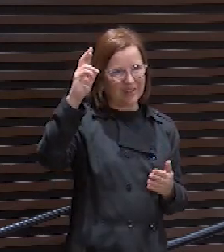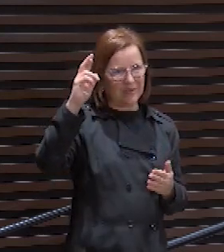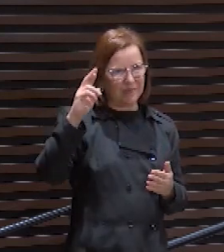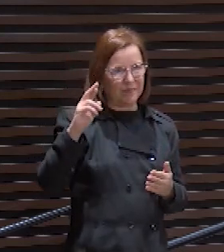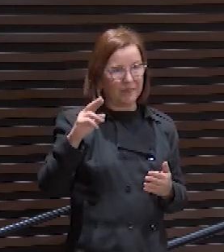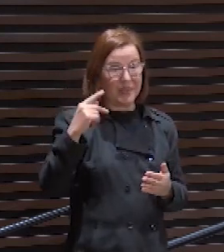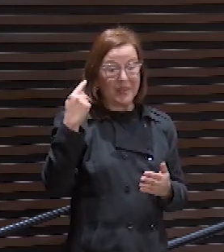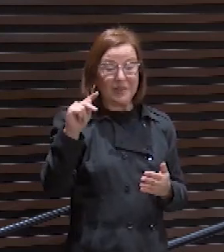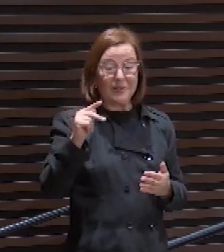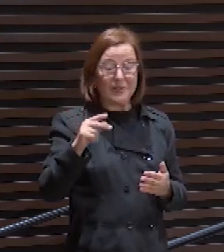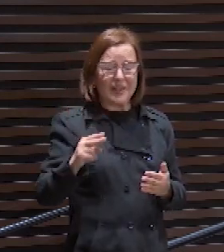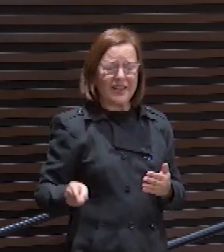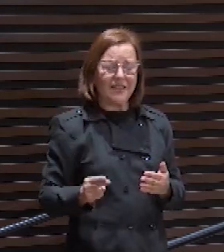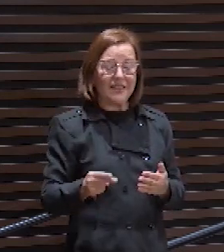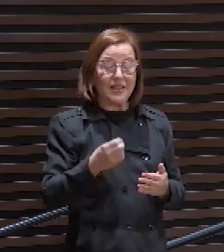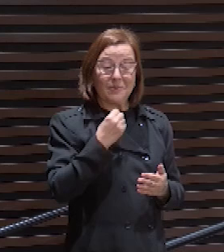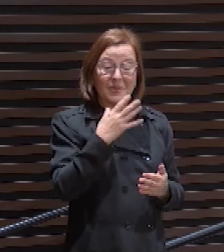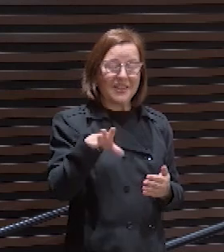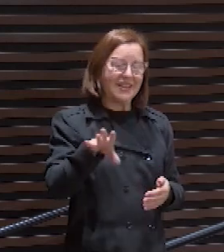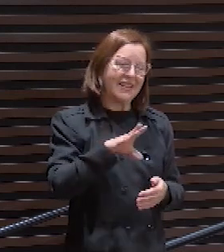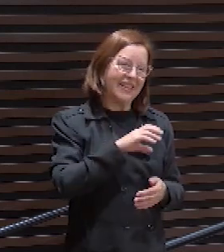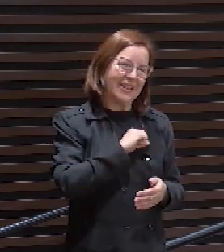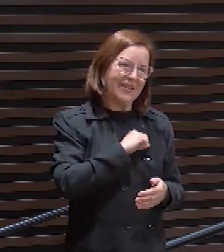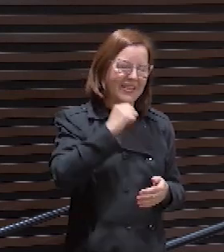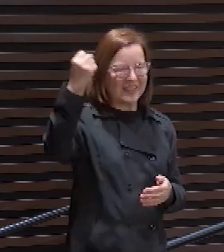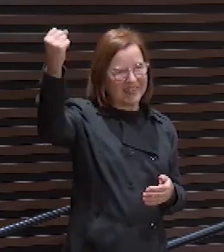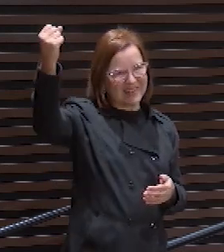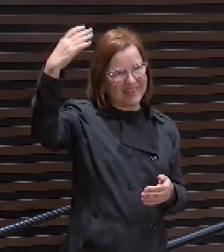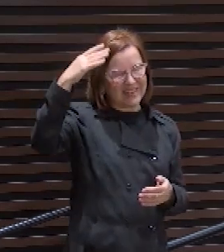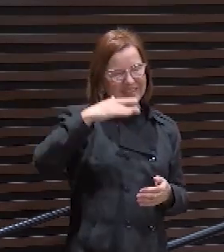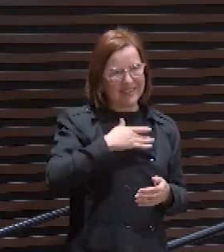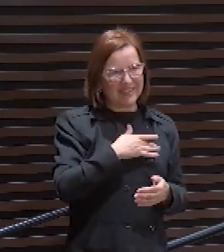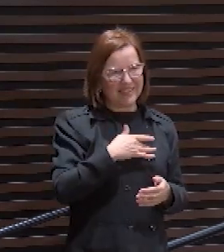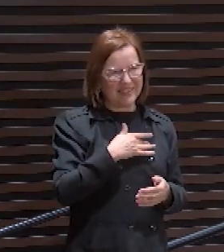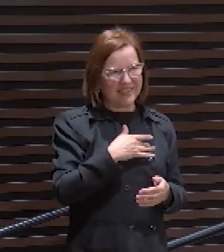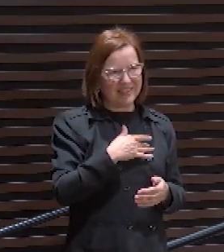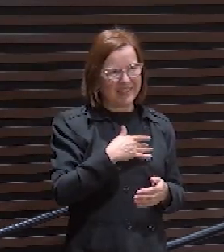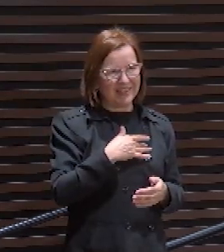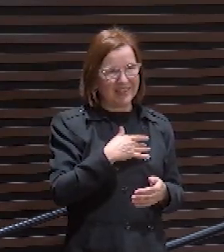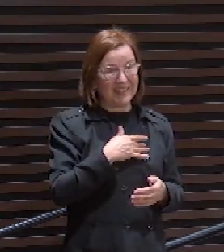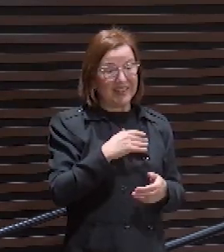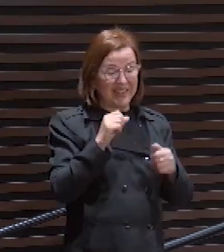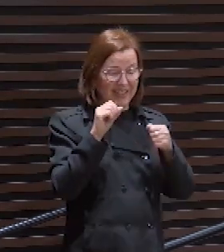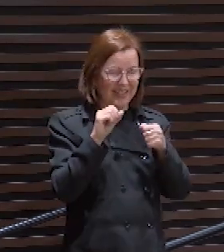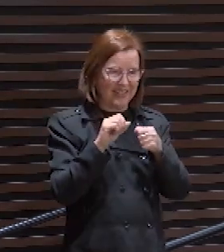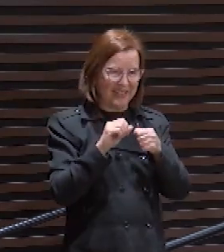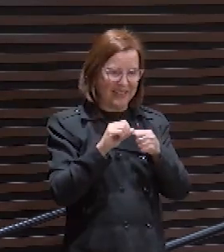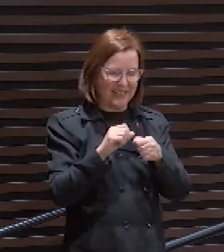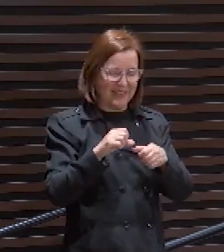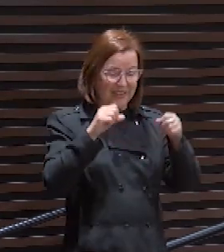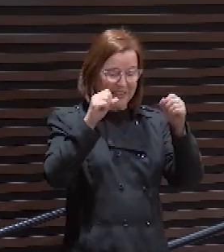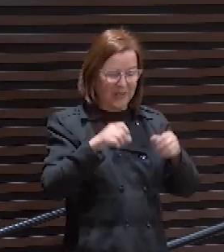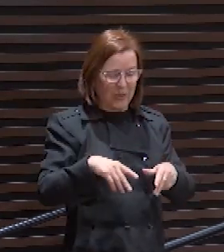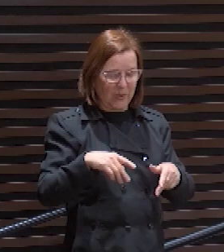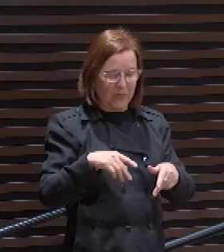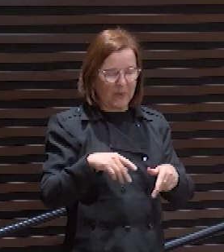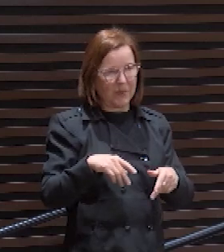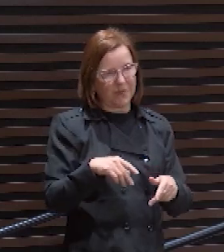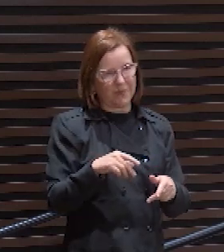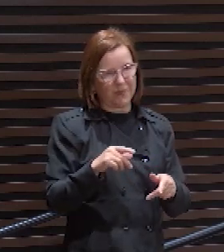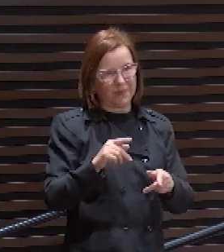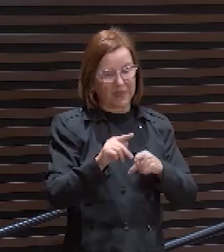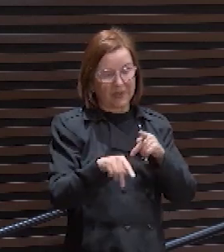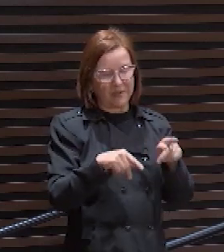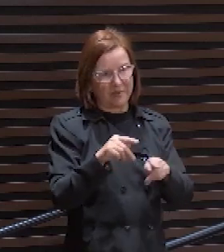infinita bondade, amor, graça, misericórdia, Ele criou os homens, criou os seres